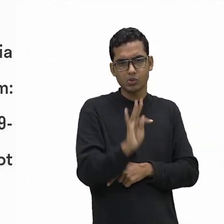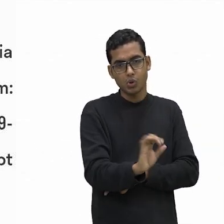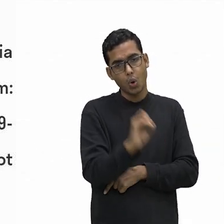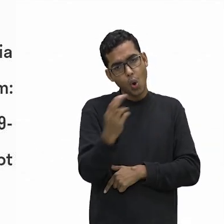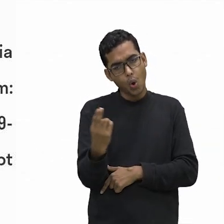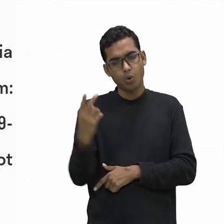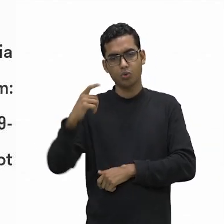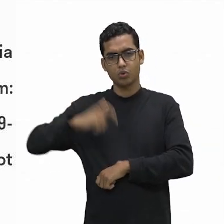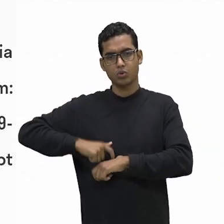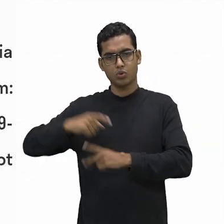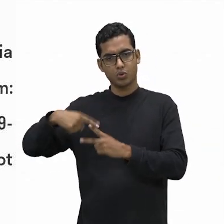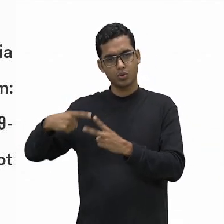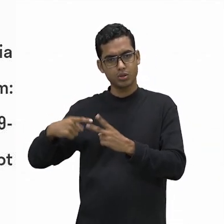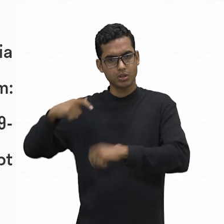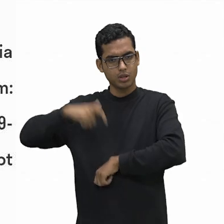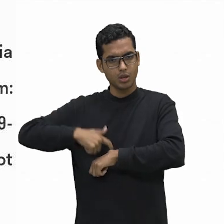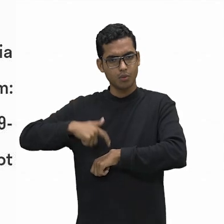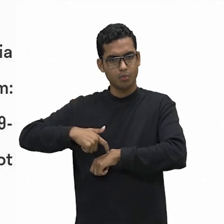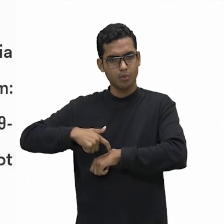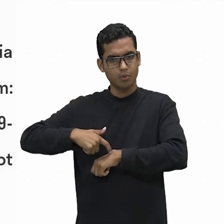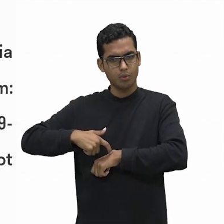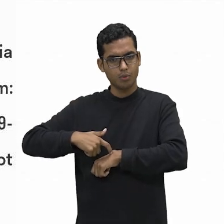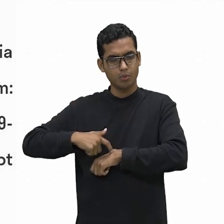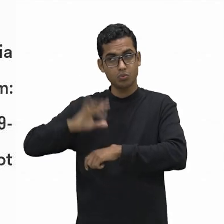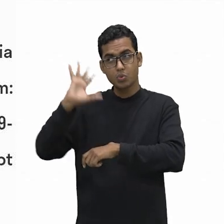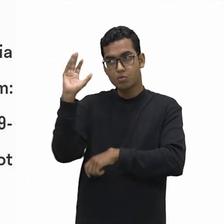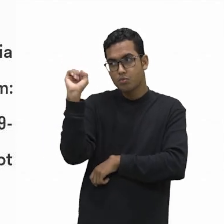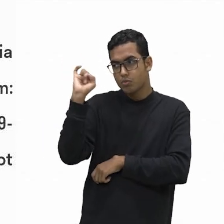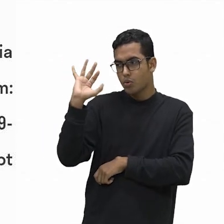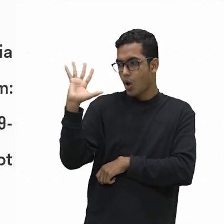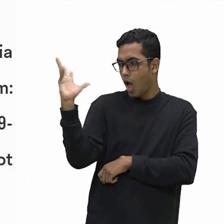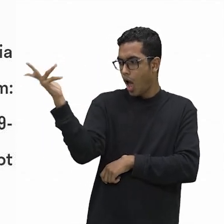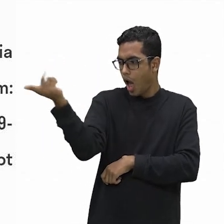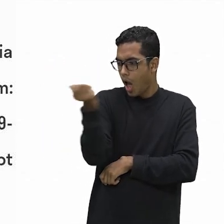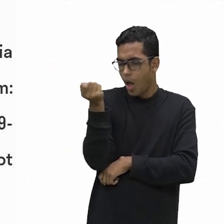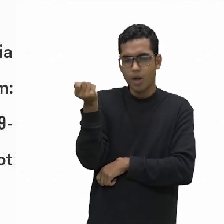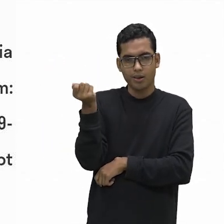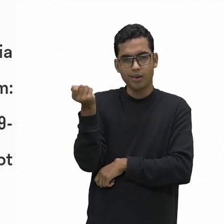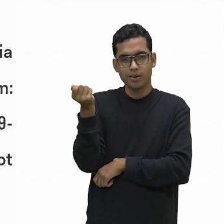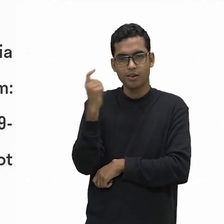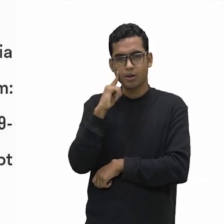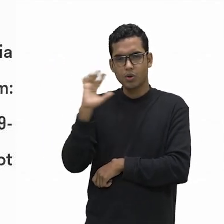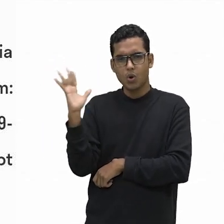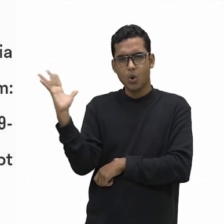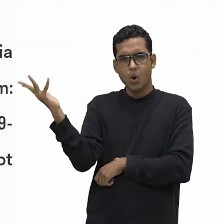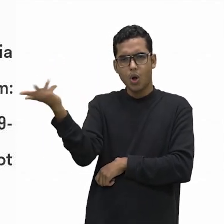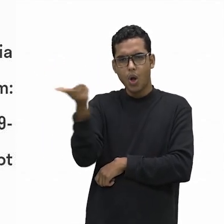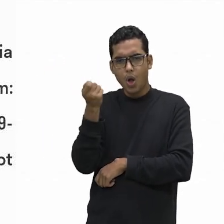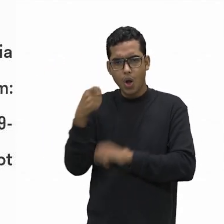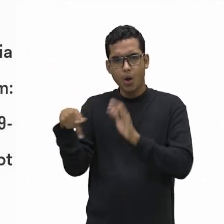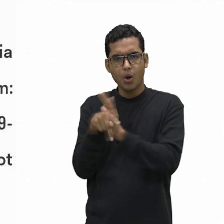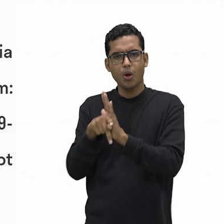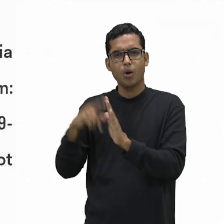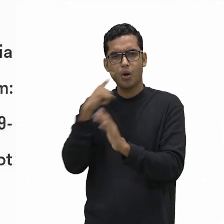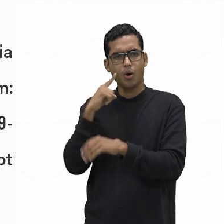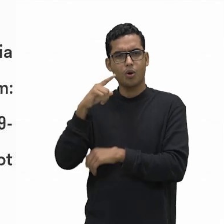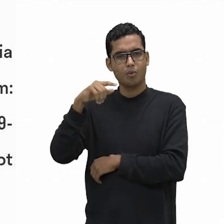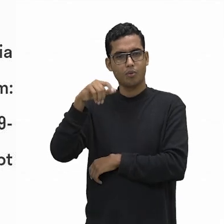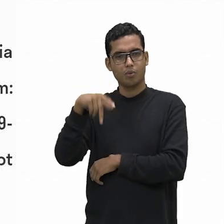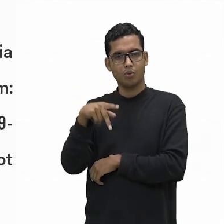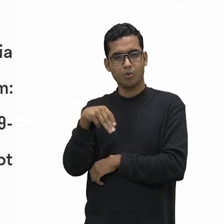do cosmólogo Edward Milne? A ciência ainda não encontrou uma resposta consensual para essa